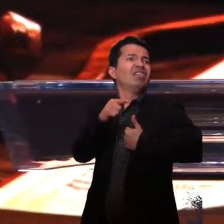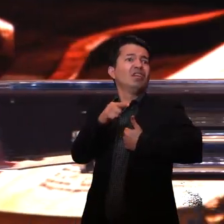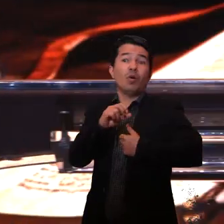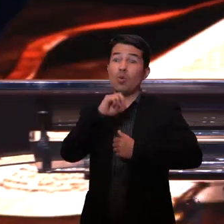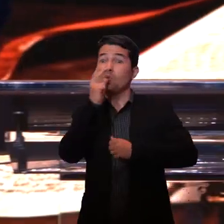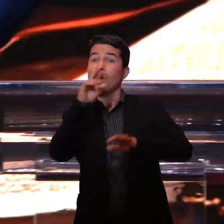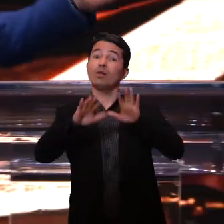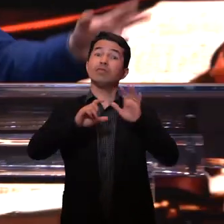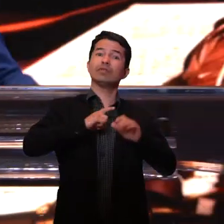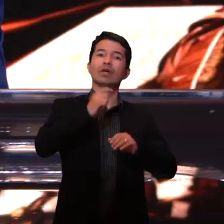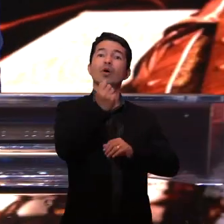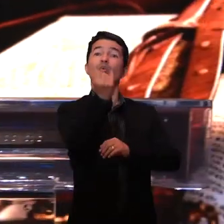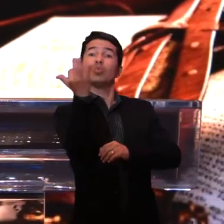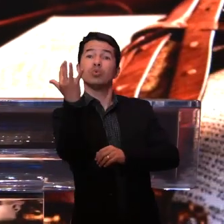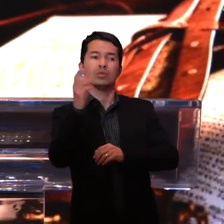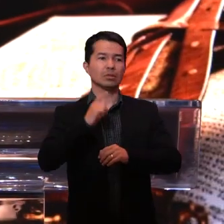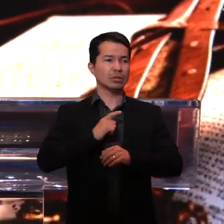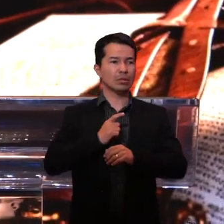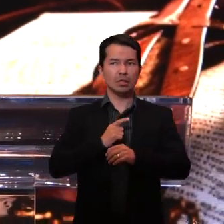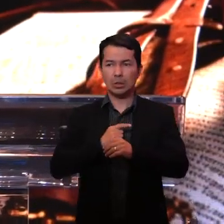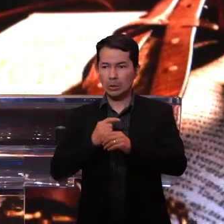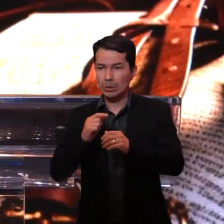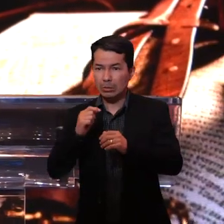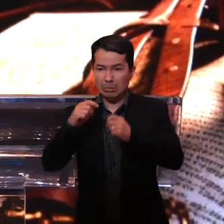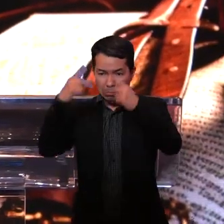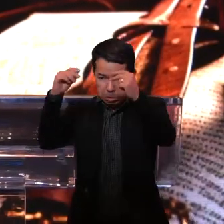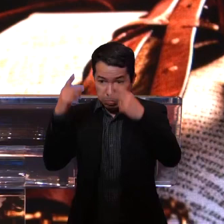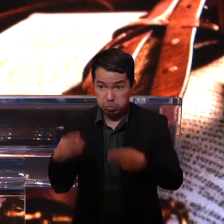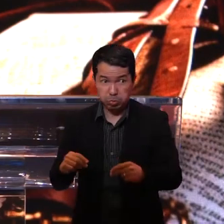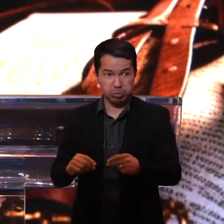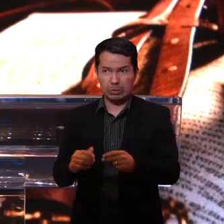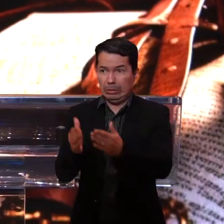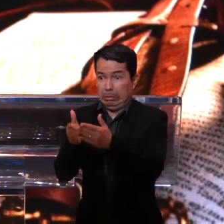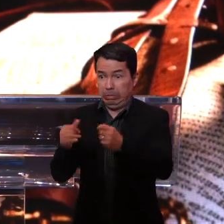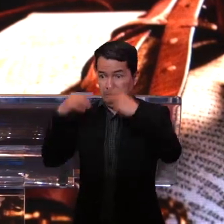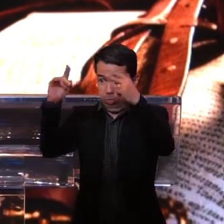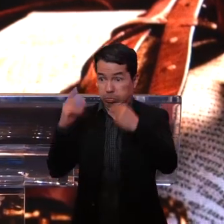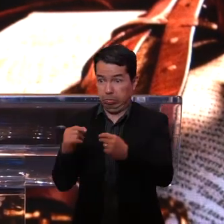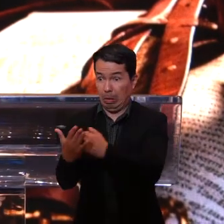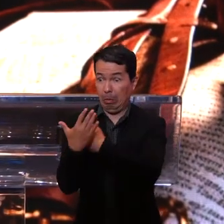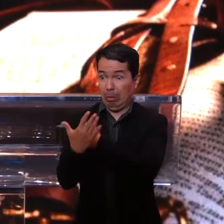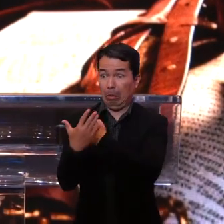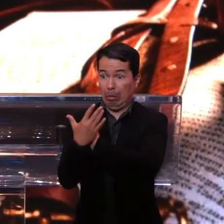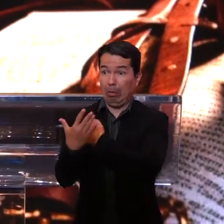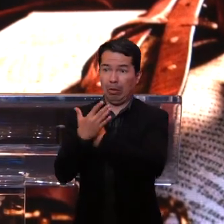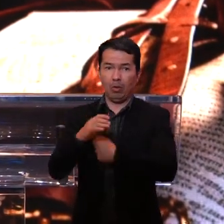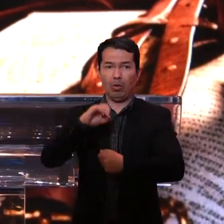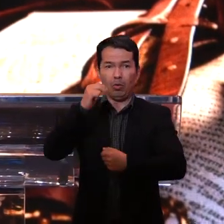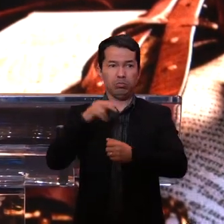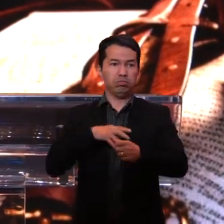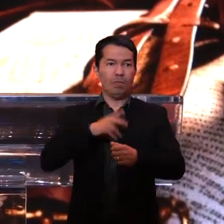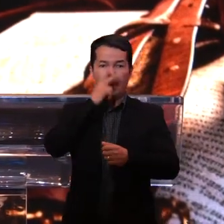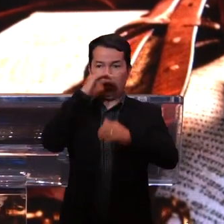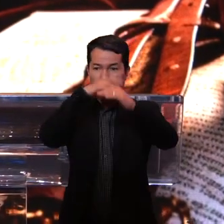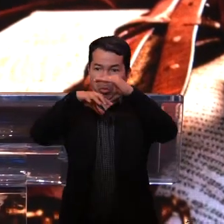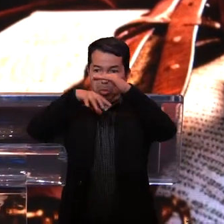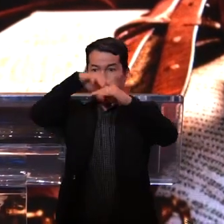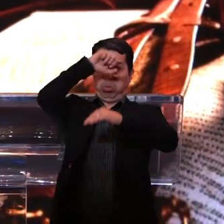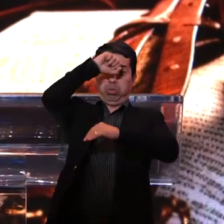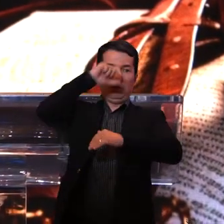vão consultar mortos, fazem mandingas, trabalhos, procuram, de todas as